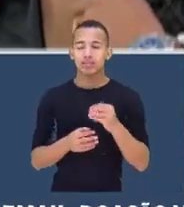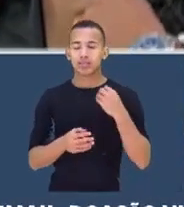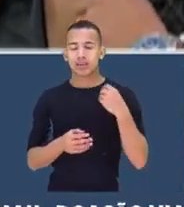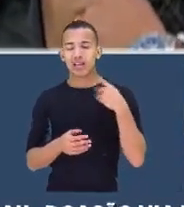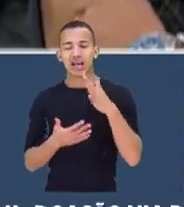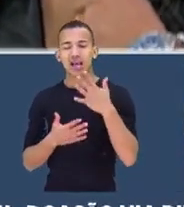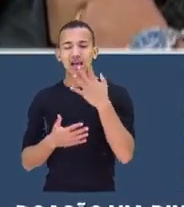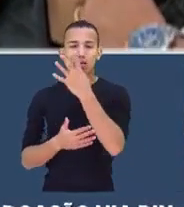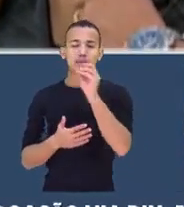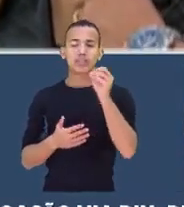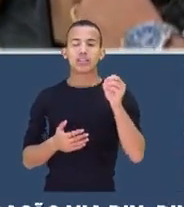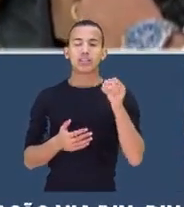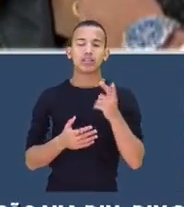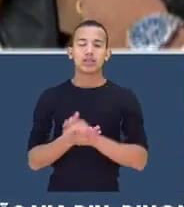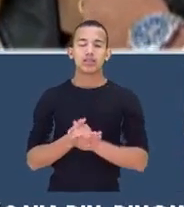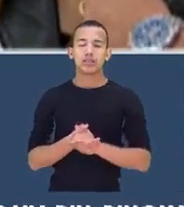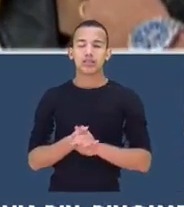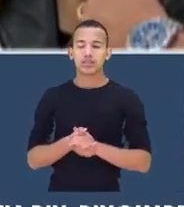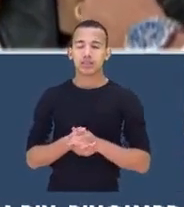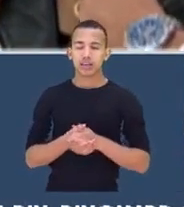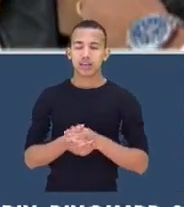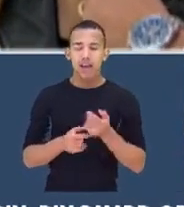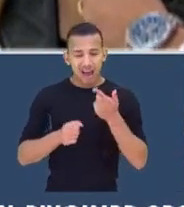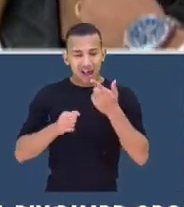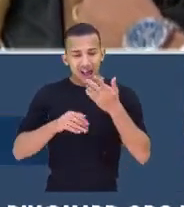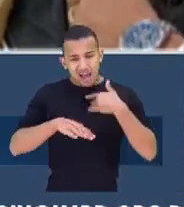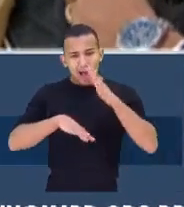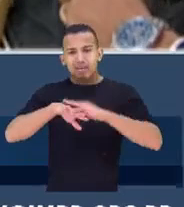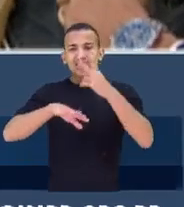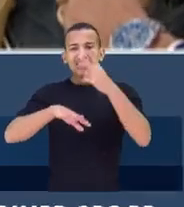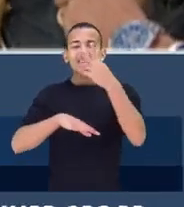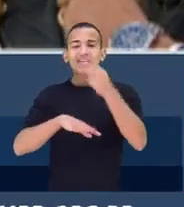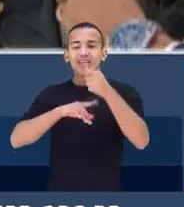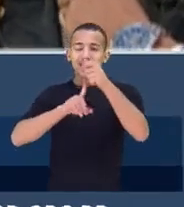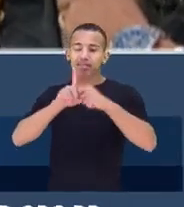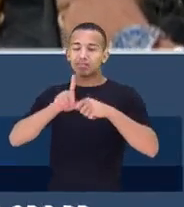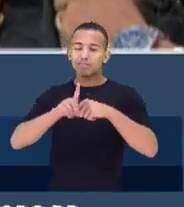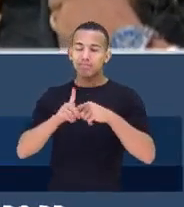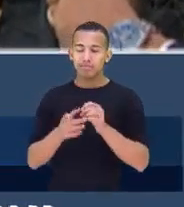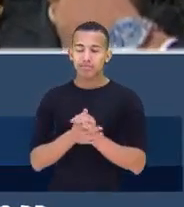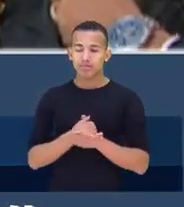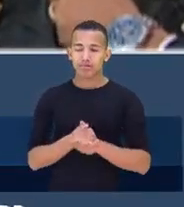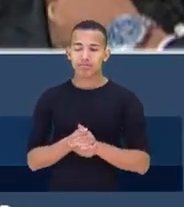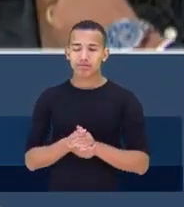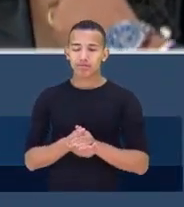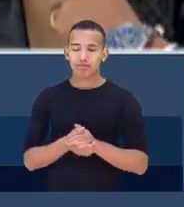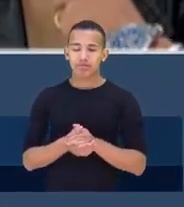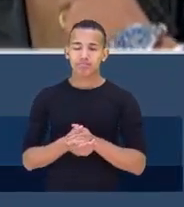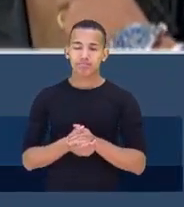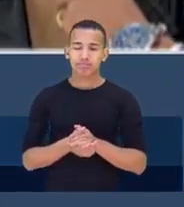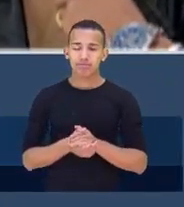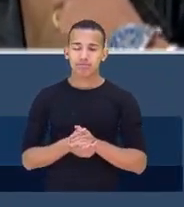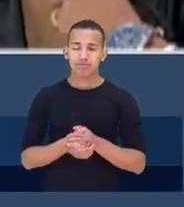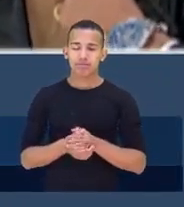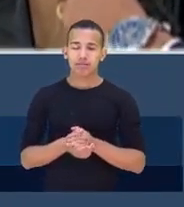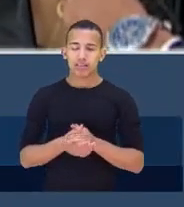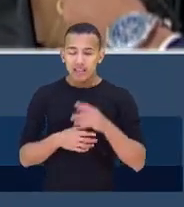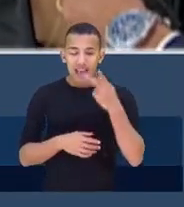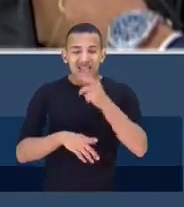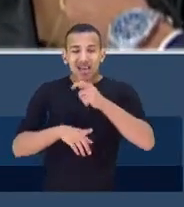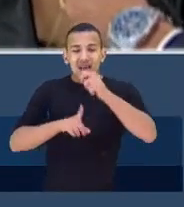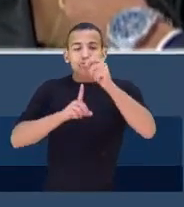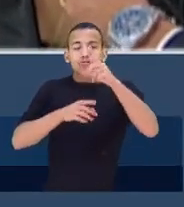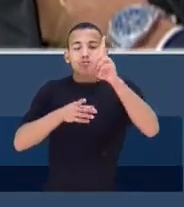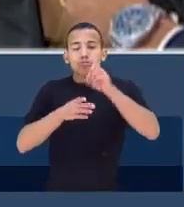mês, agora eu estou ganhando mais de 26 mil. Por mês? Por mês. O seu dízimo era de quanto? Era